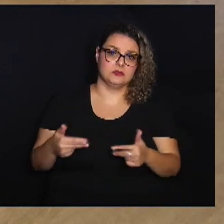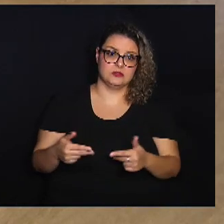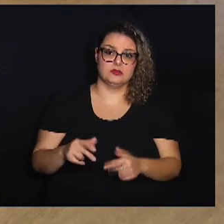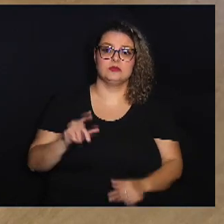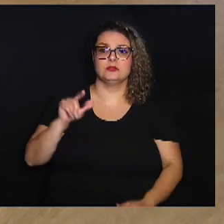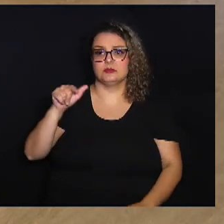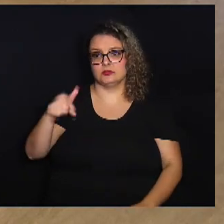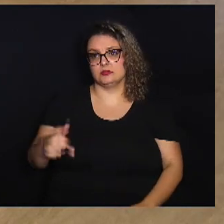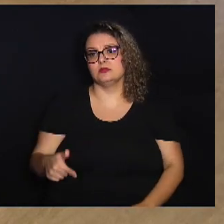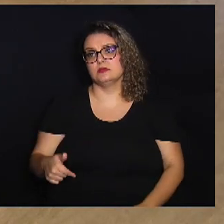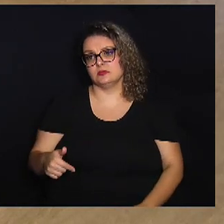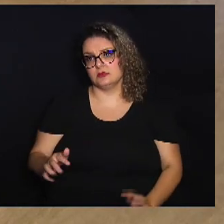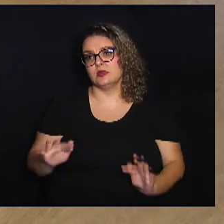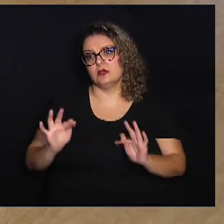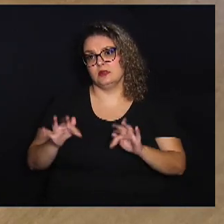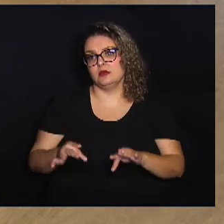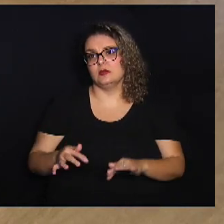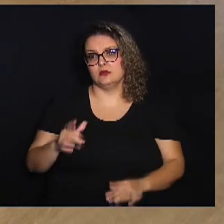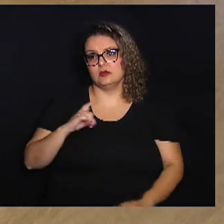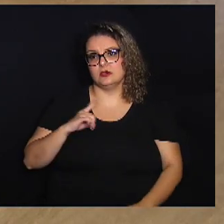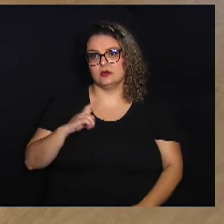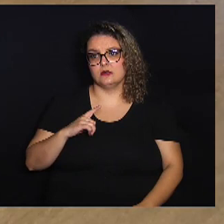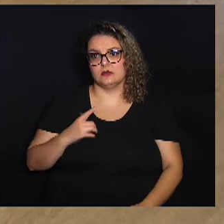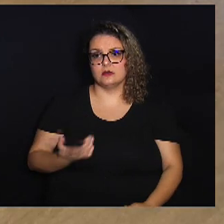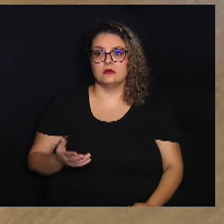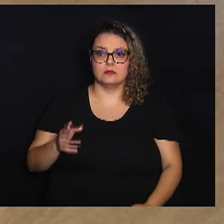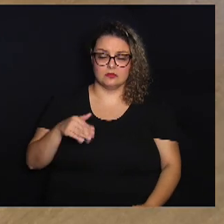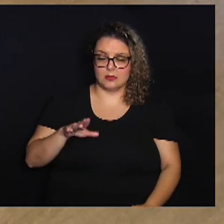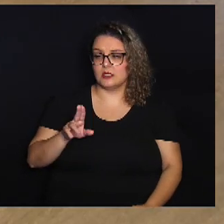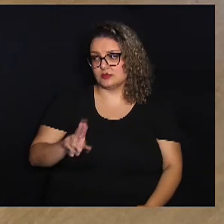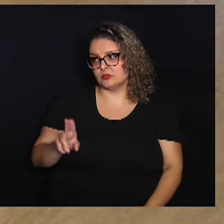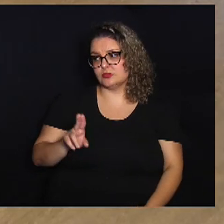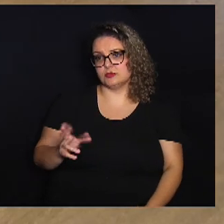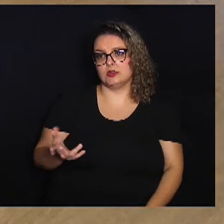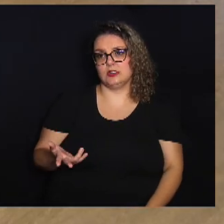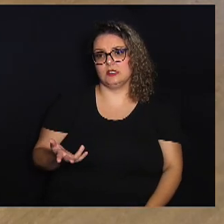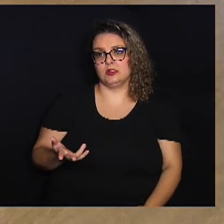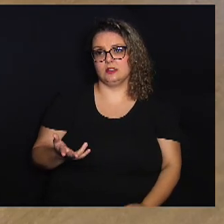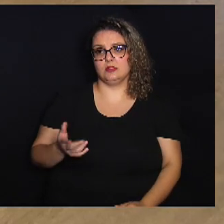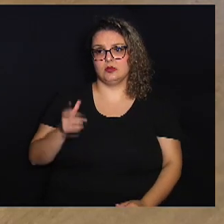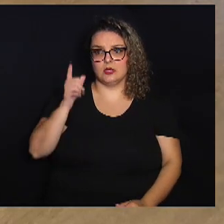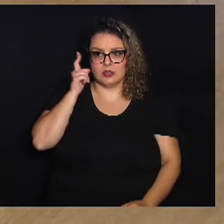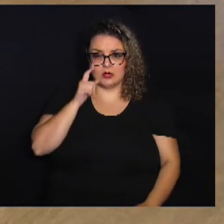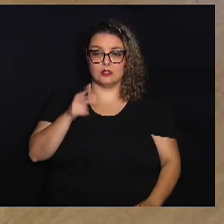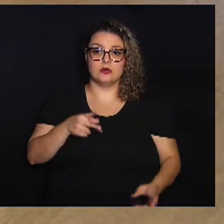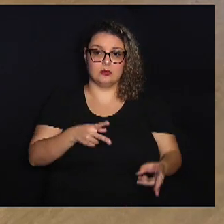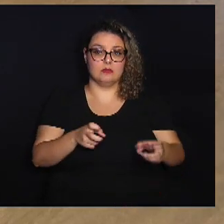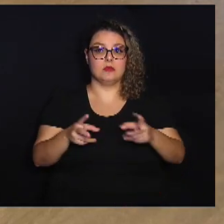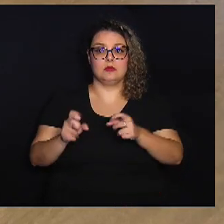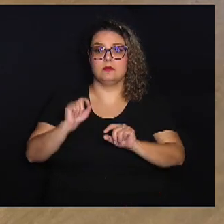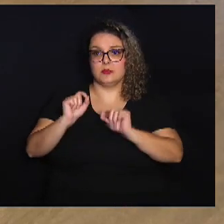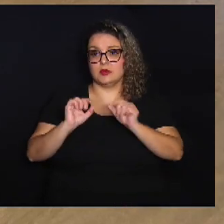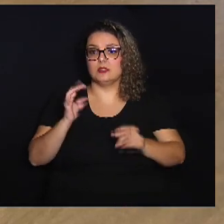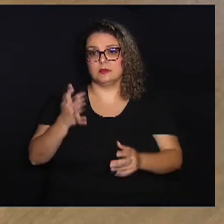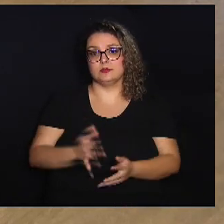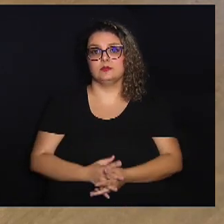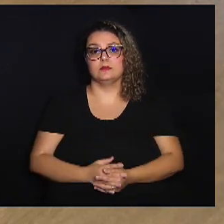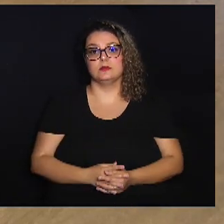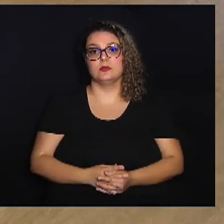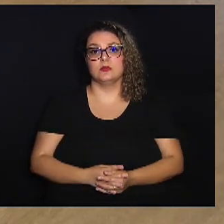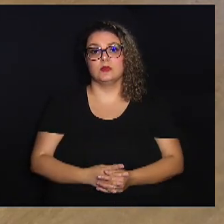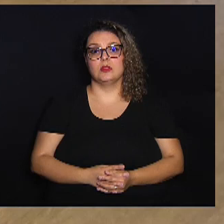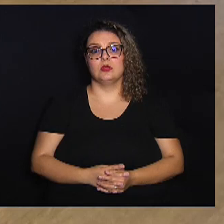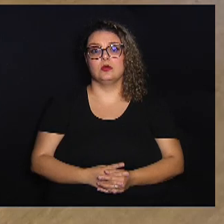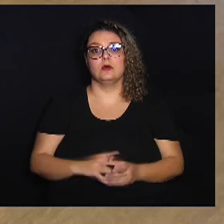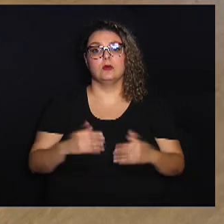depois, mais para o final, vai virando uma coisa mais aplicada e que a gente consegue enxergar bem o que está acontecendo. Quais são os